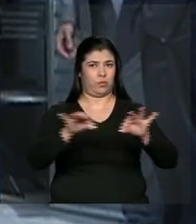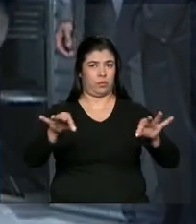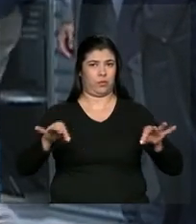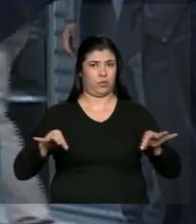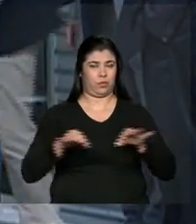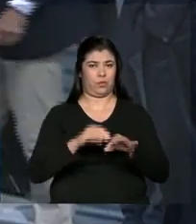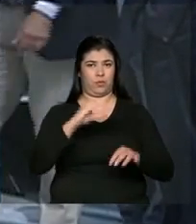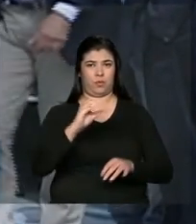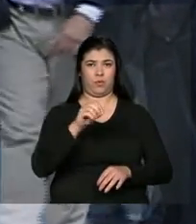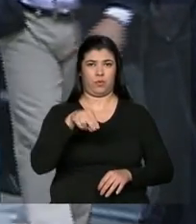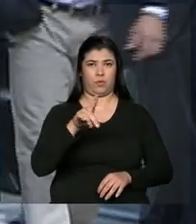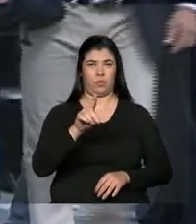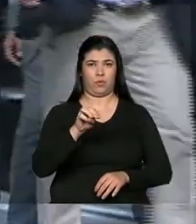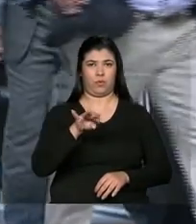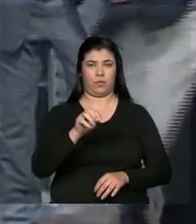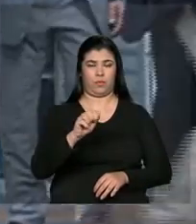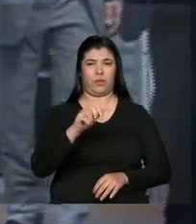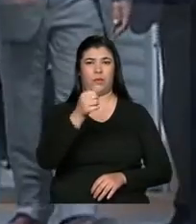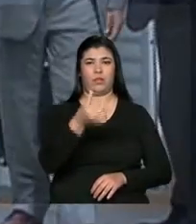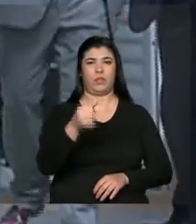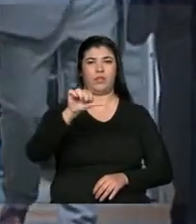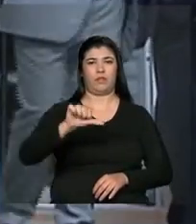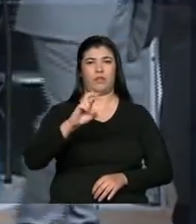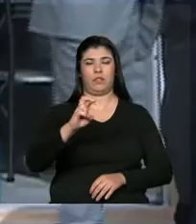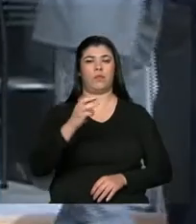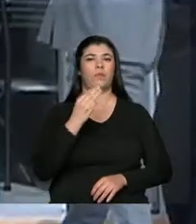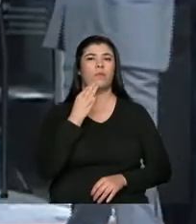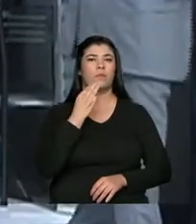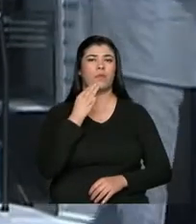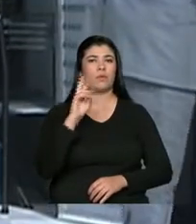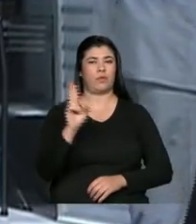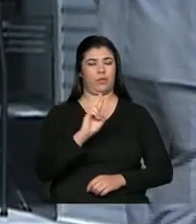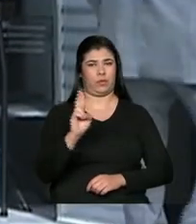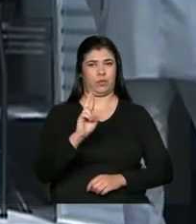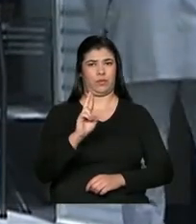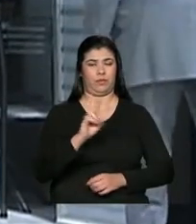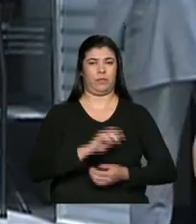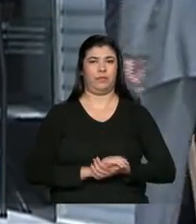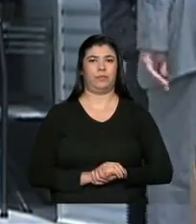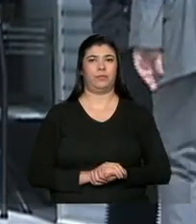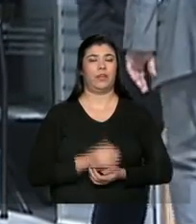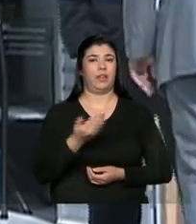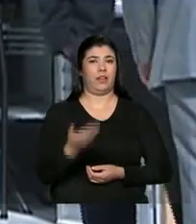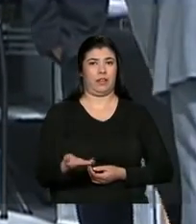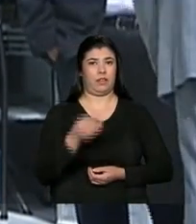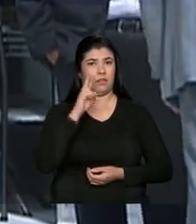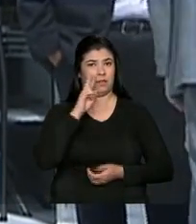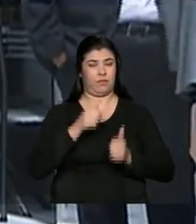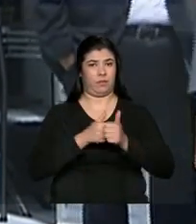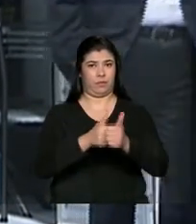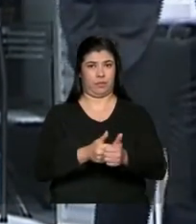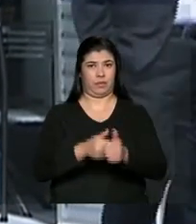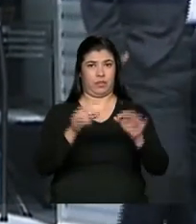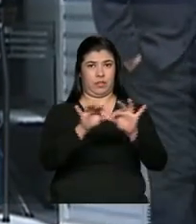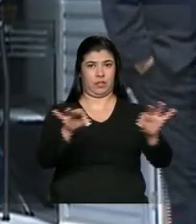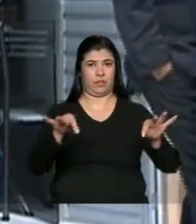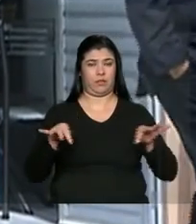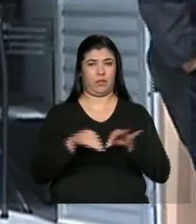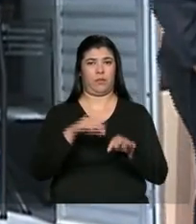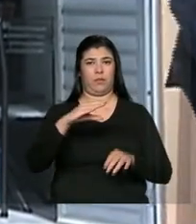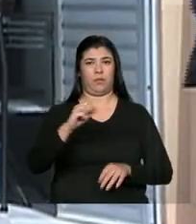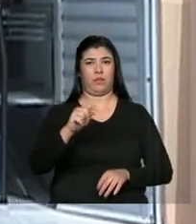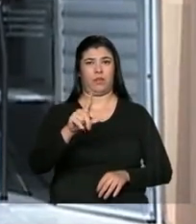foi de 195 milhões de reais o residencial carlos alberto soares de freitas